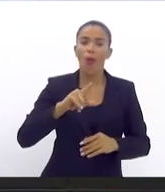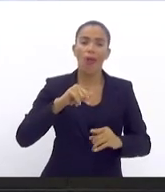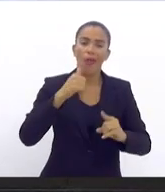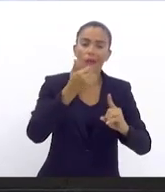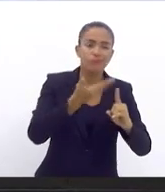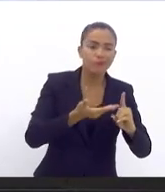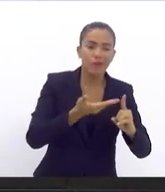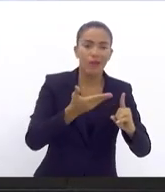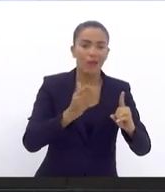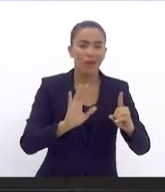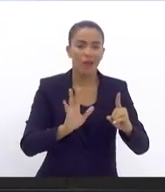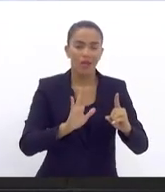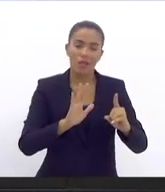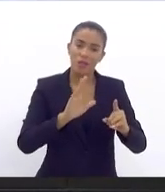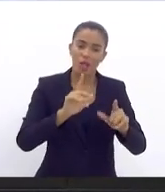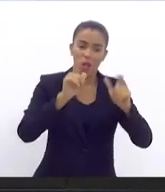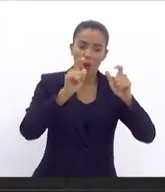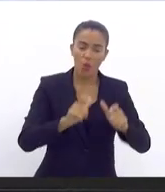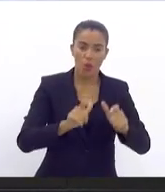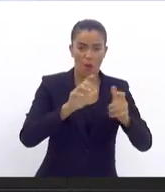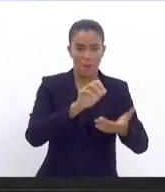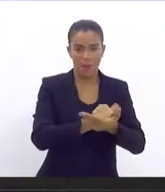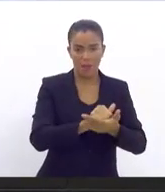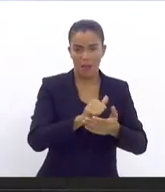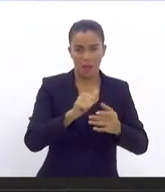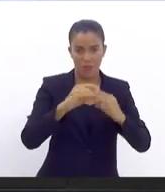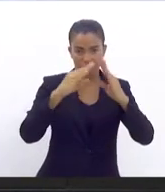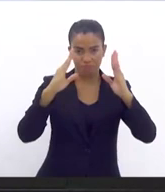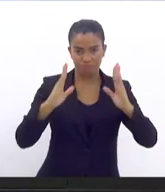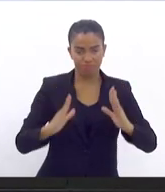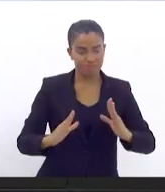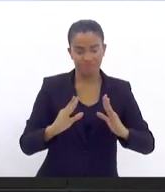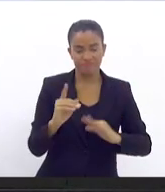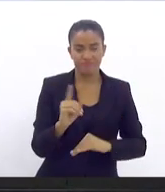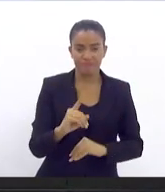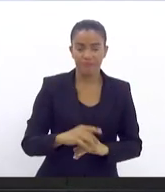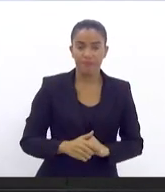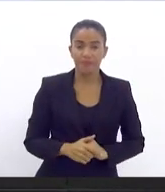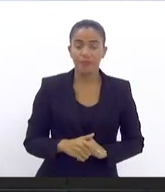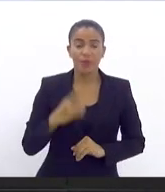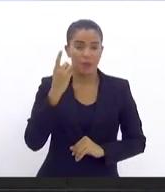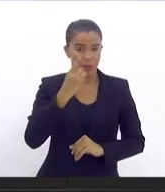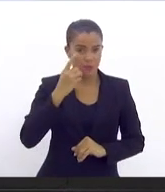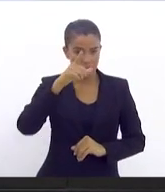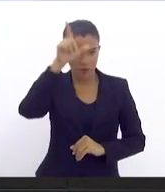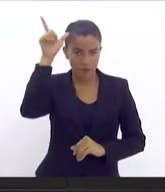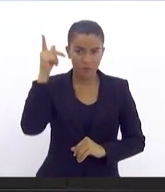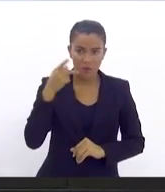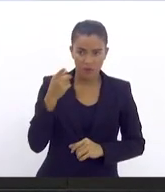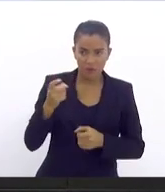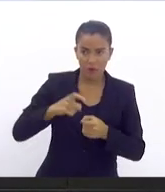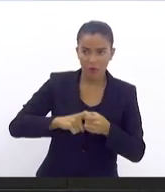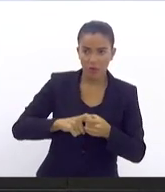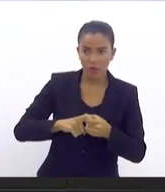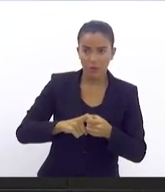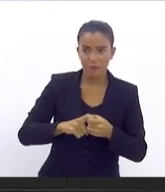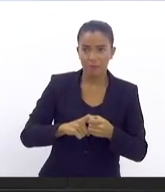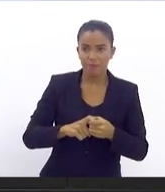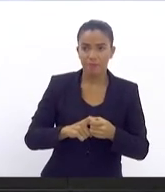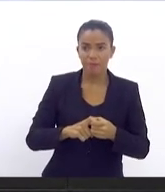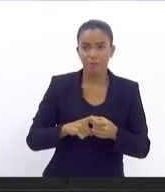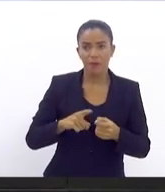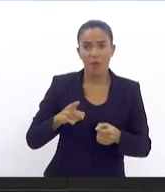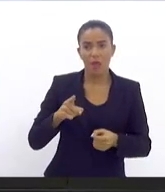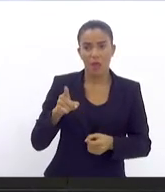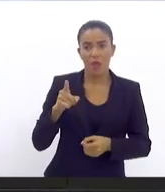reconhecimento de propriedade material e imaterial. O deputado Luiz Paulo retorna, né? Eu considero, e aí faço a